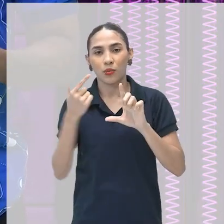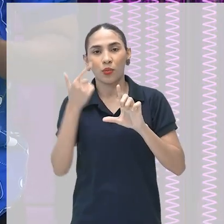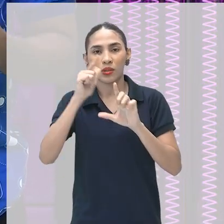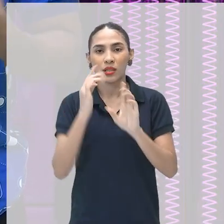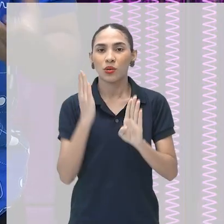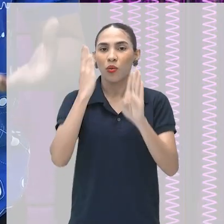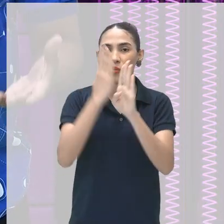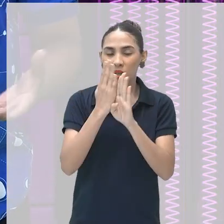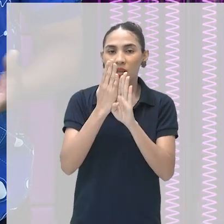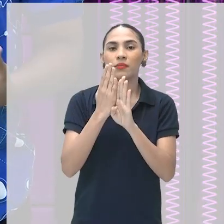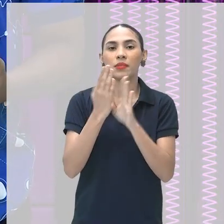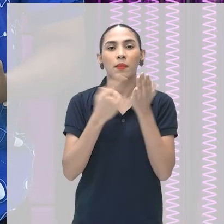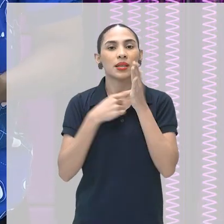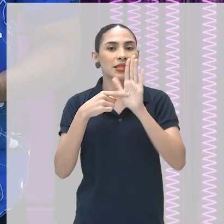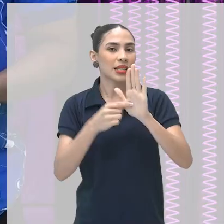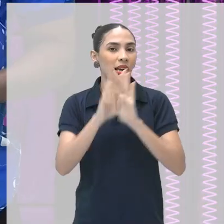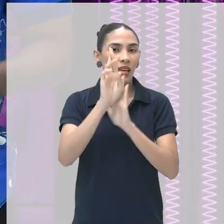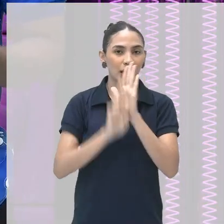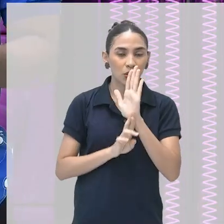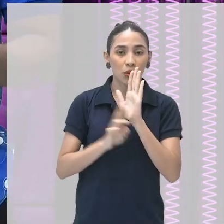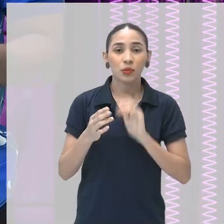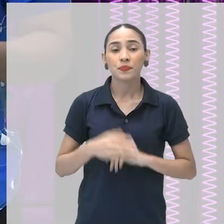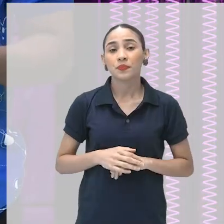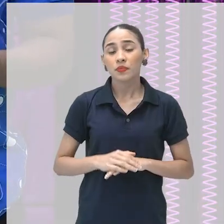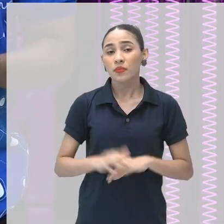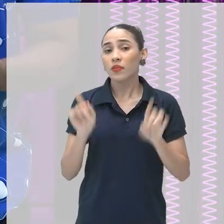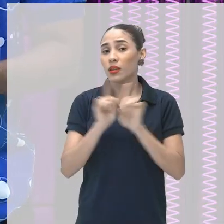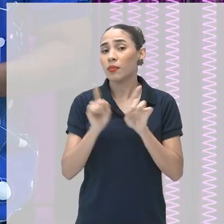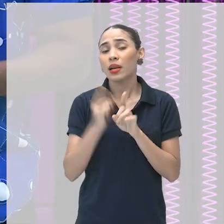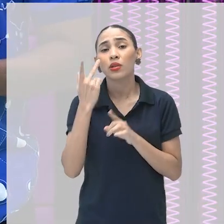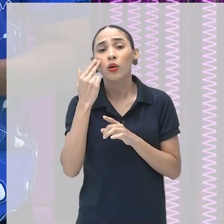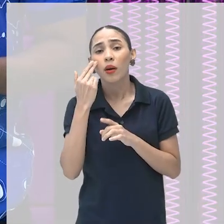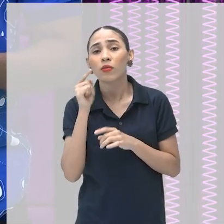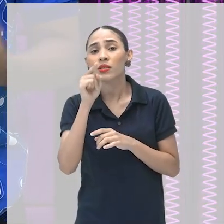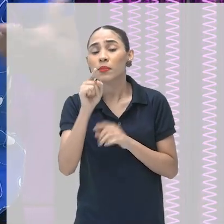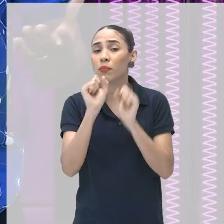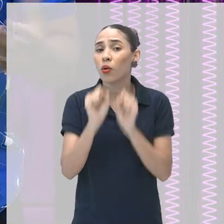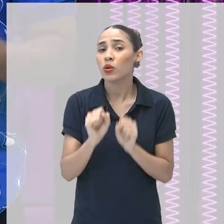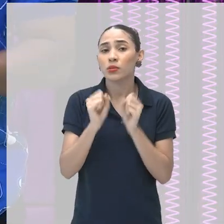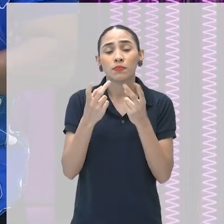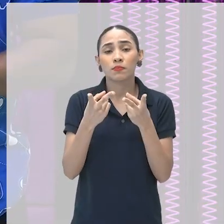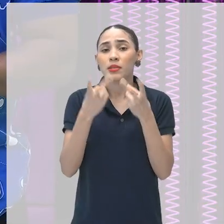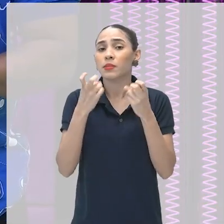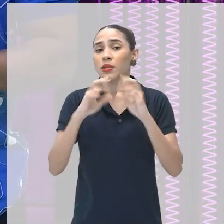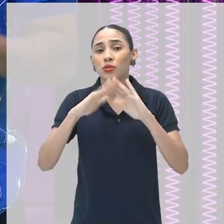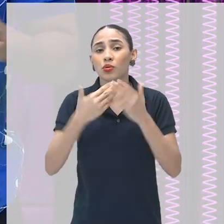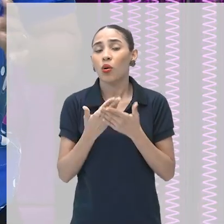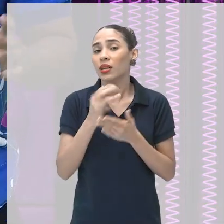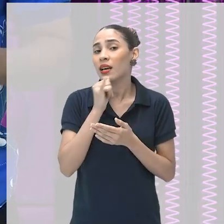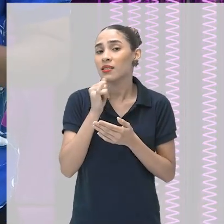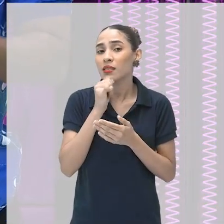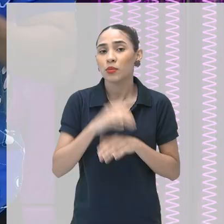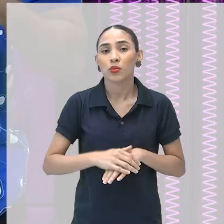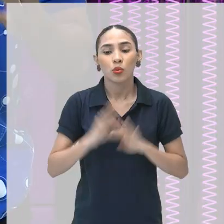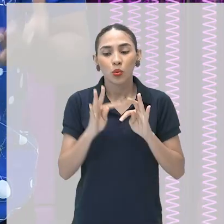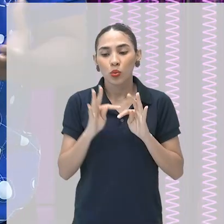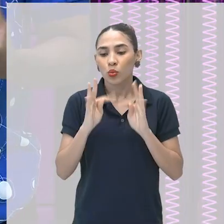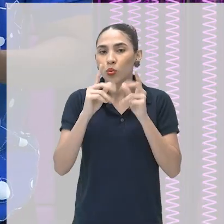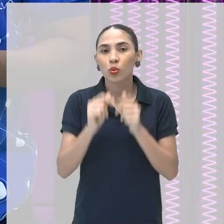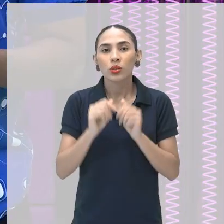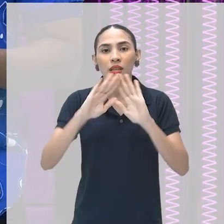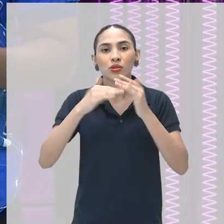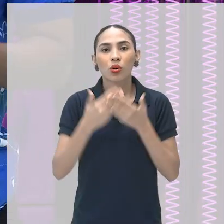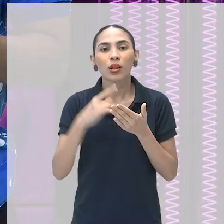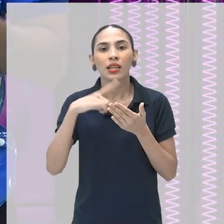determinar, para apresentar relatórios. E é comum, você pode ver na sua escola, por exemplo, toda escola lá tem um